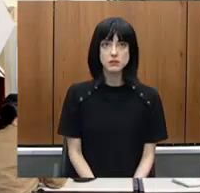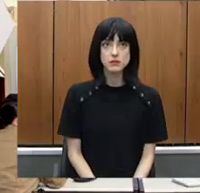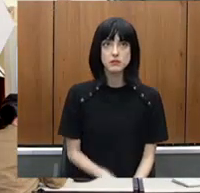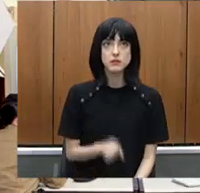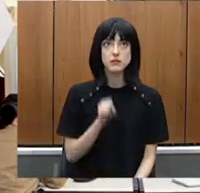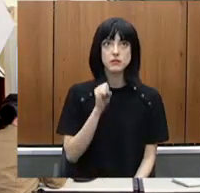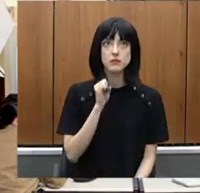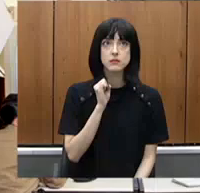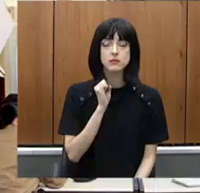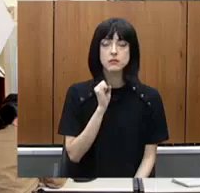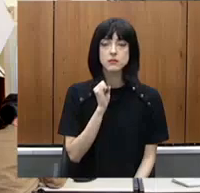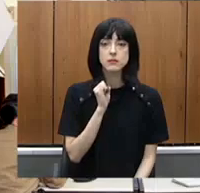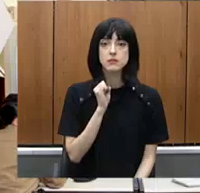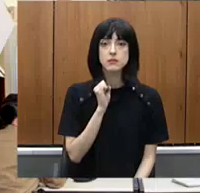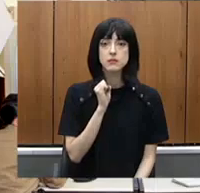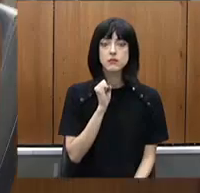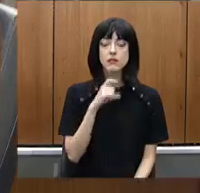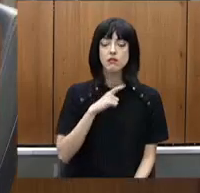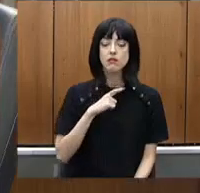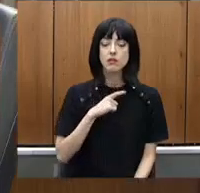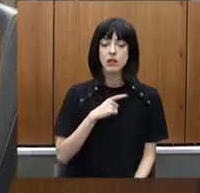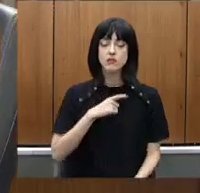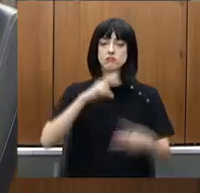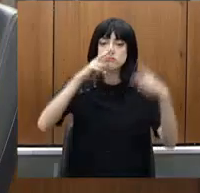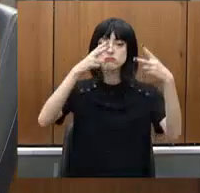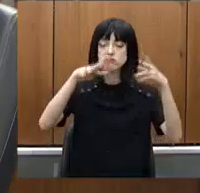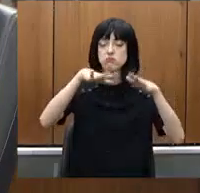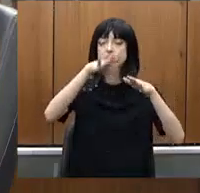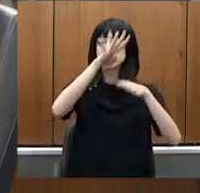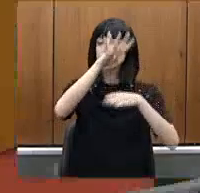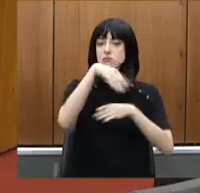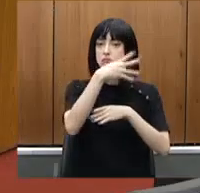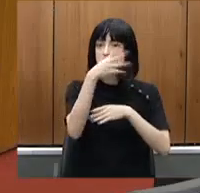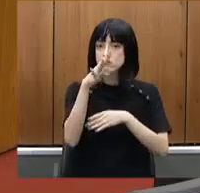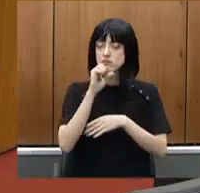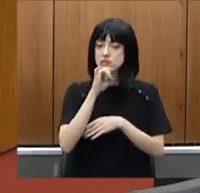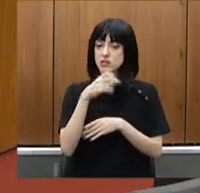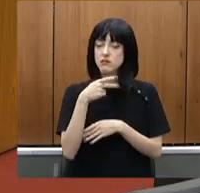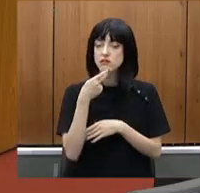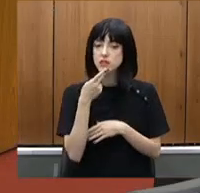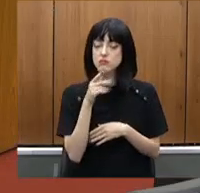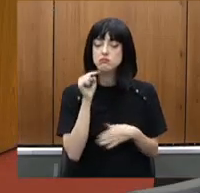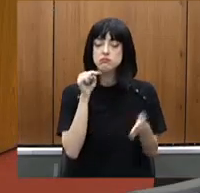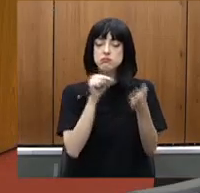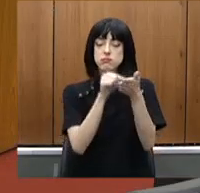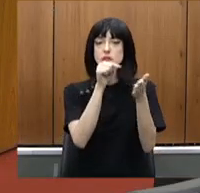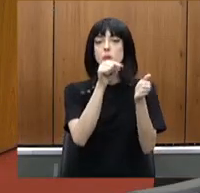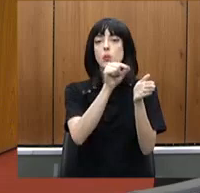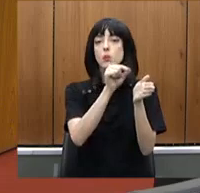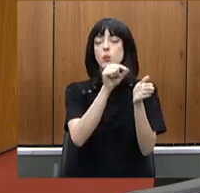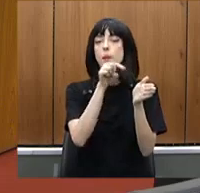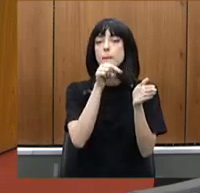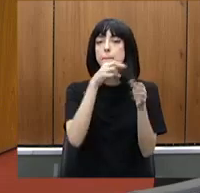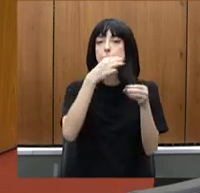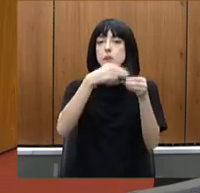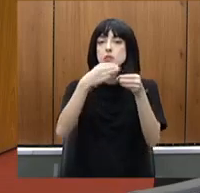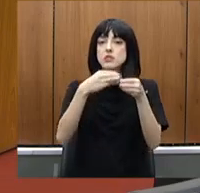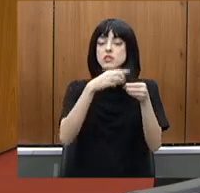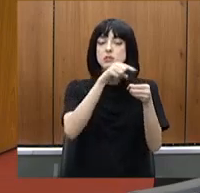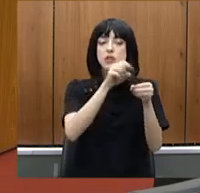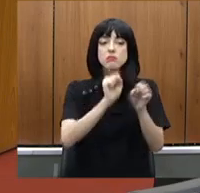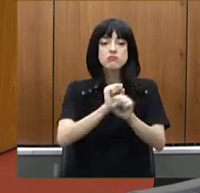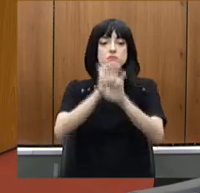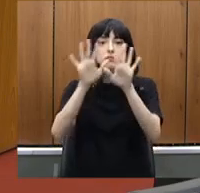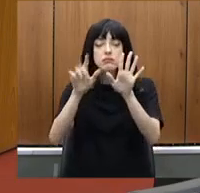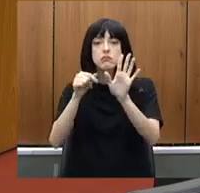eles clica no município o painel vai mostrando assim Quais as ocorrências que teve lá e quando o senhor tem mais de duas três ocorrência